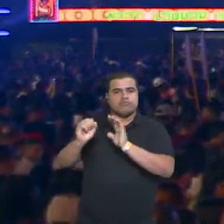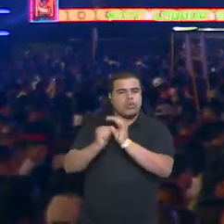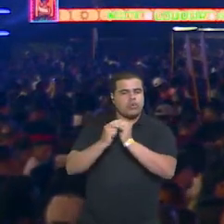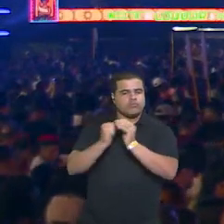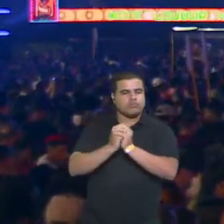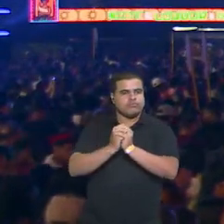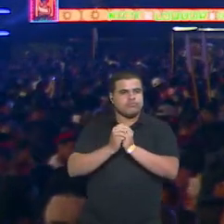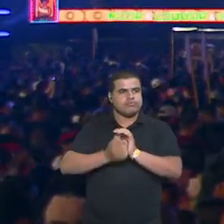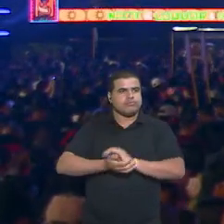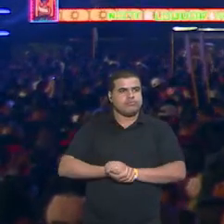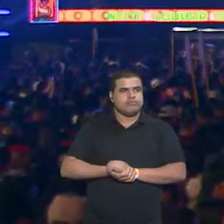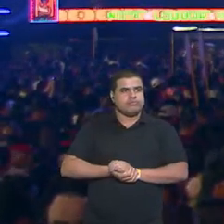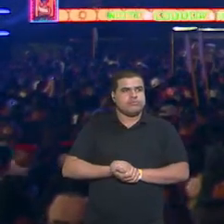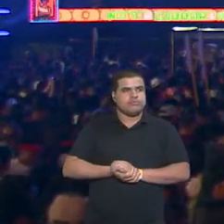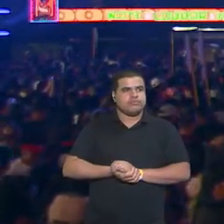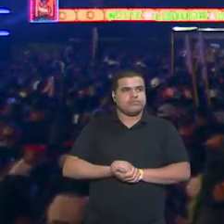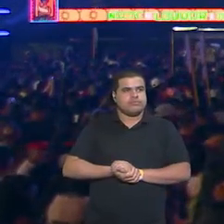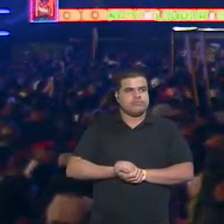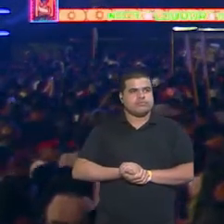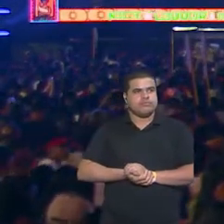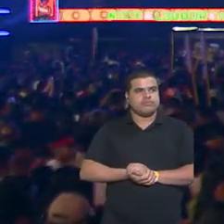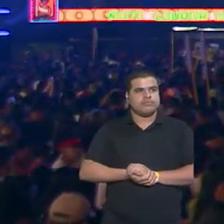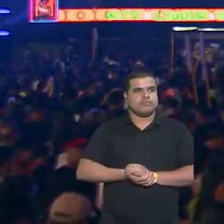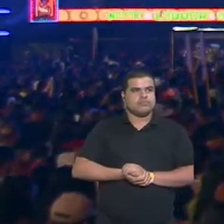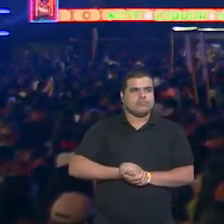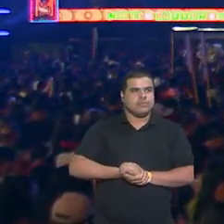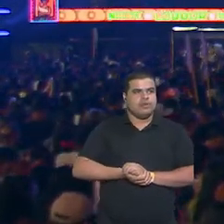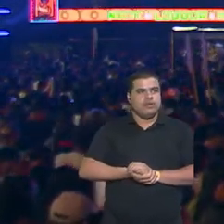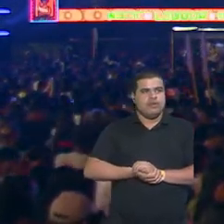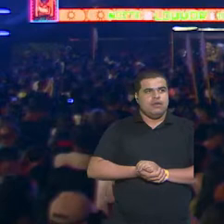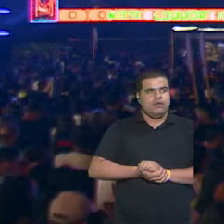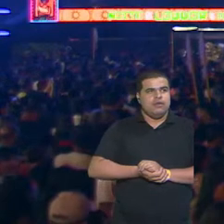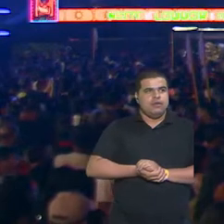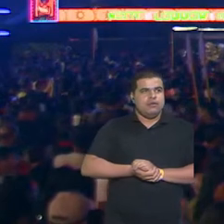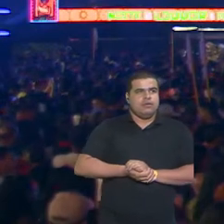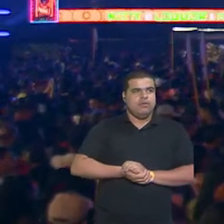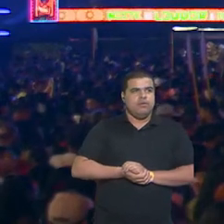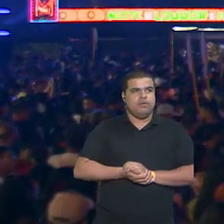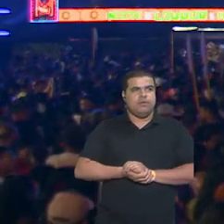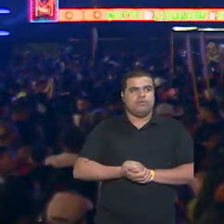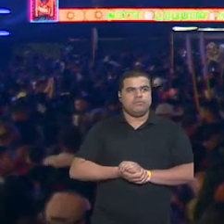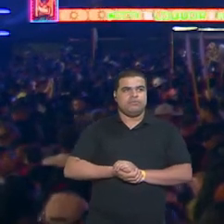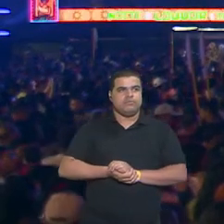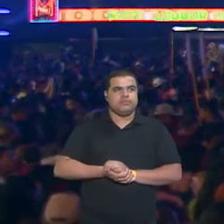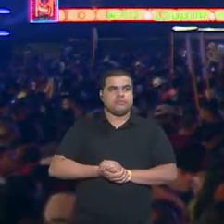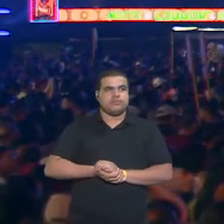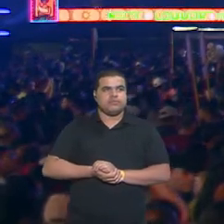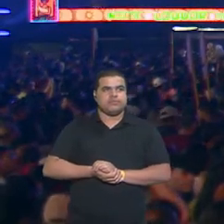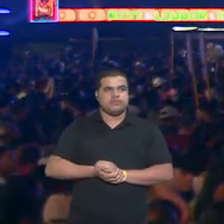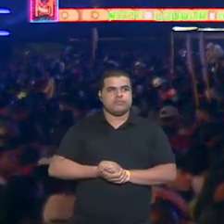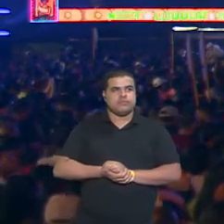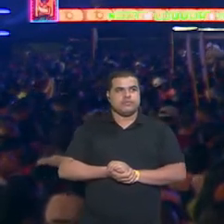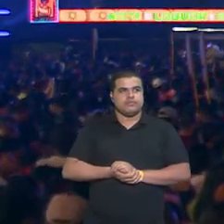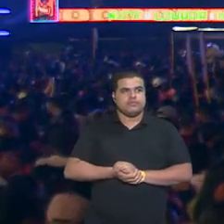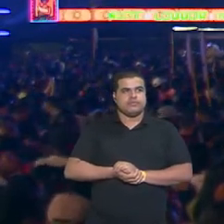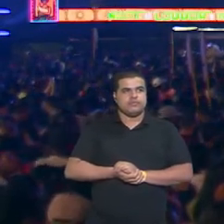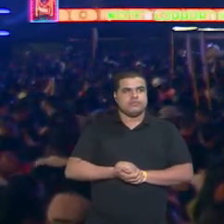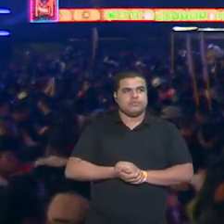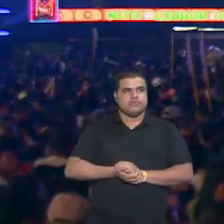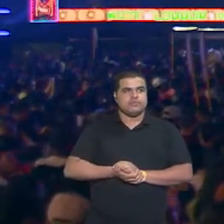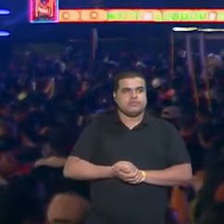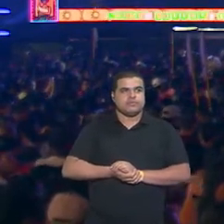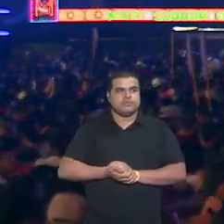noite eu quero pedir para você você que está aqui que quer voltar ou aceitá-lo pela primeira vez